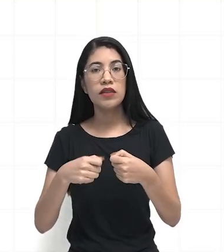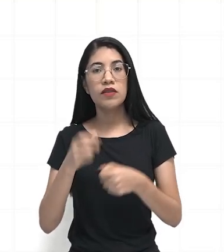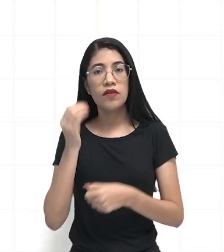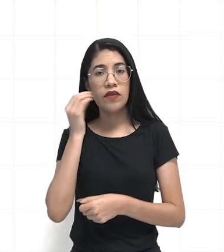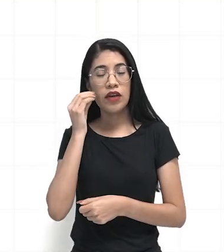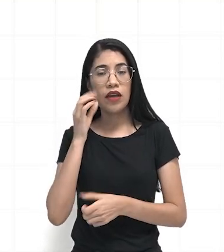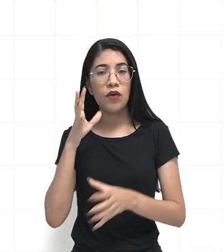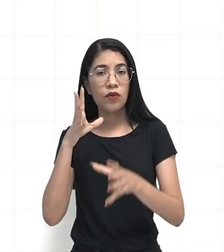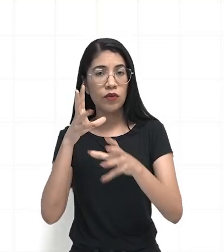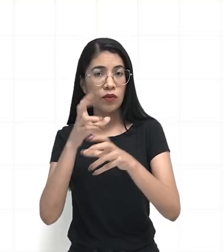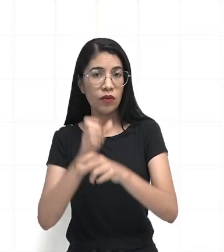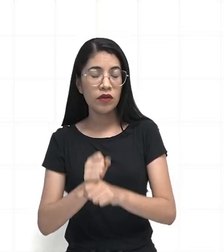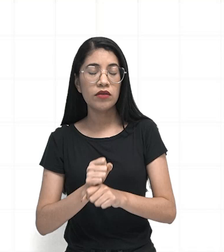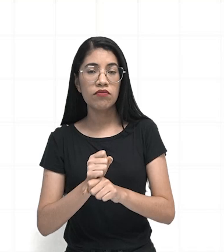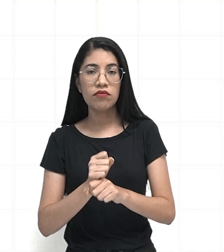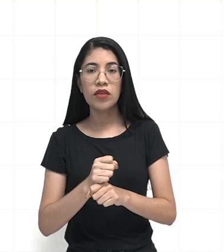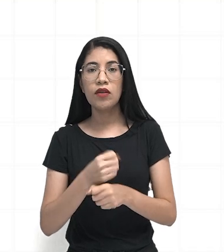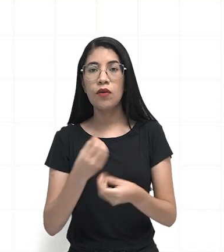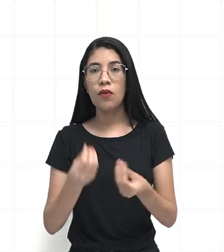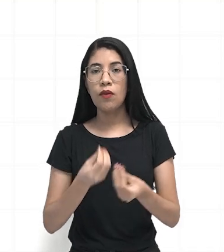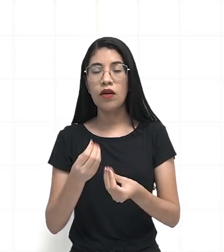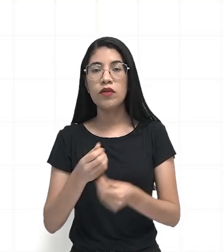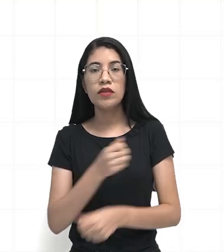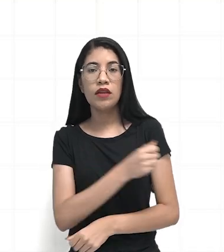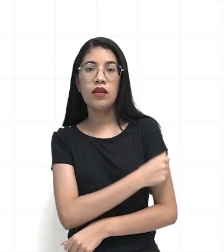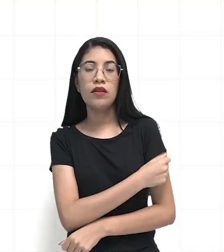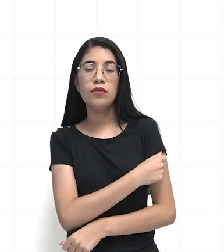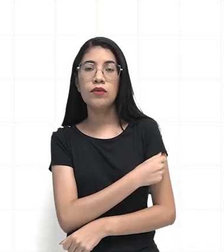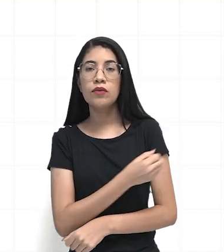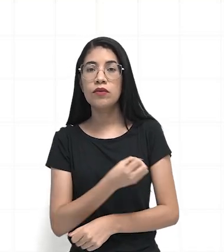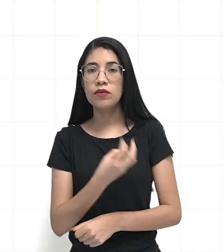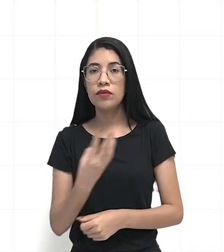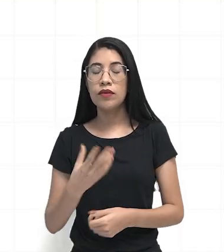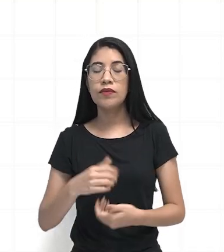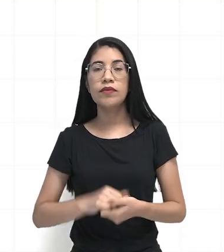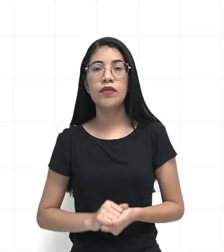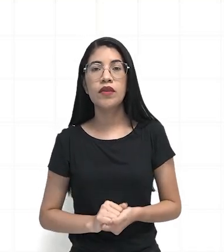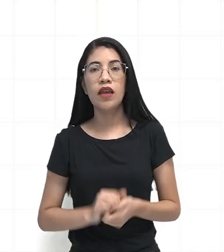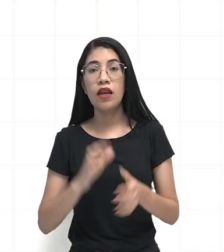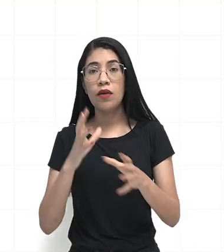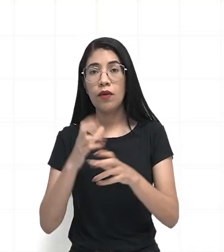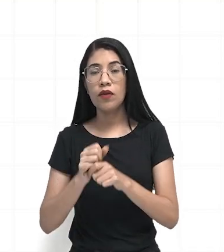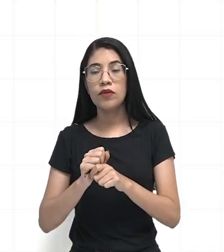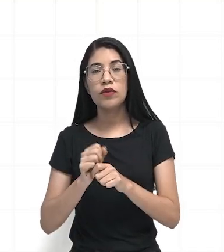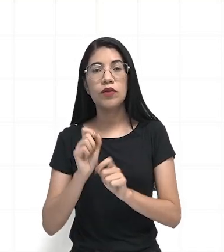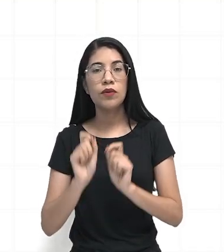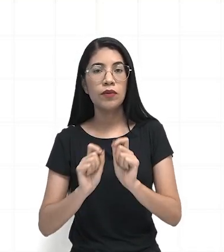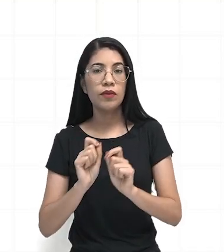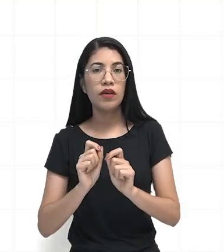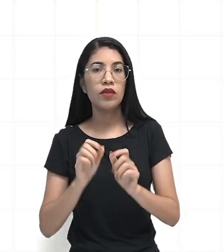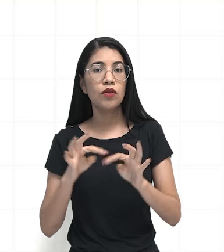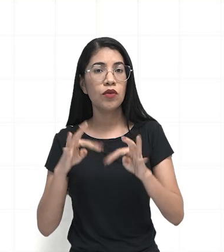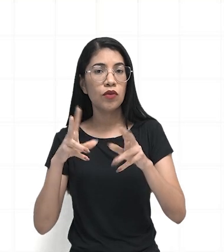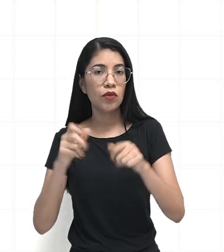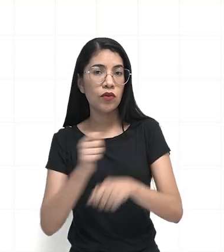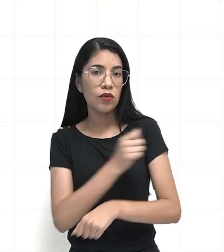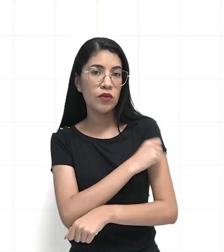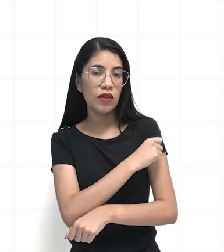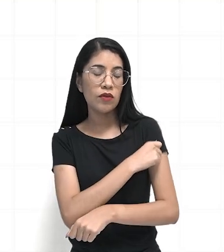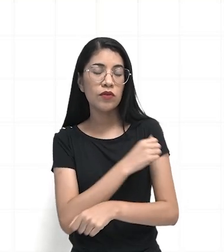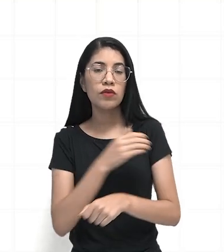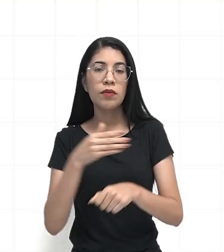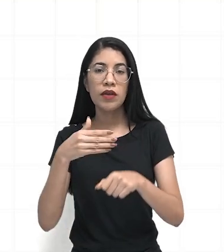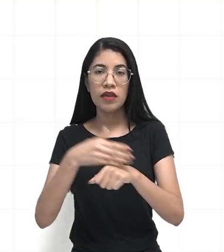dessa turma, ou seja, o espaço amostral. Quem é o espaço amostral? Todos os alunos,